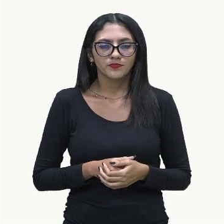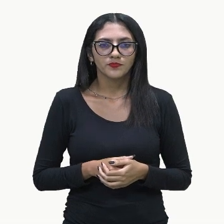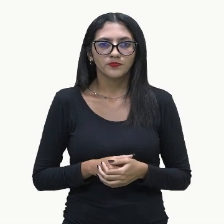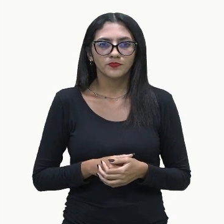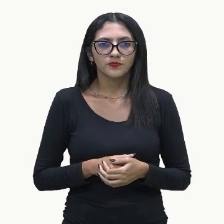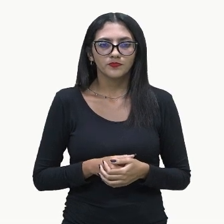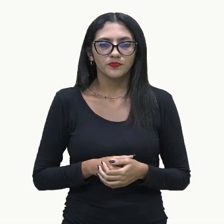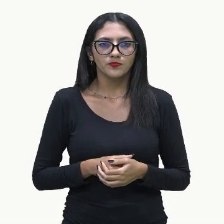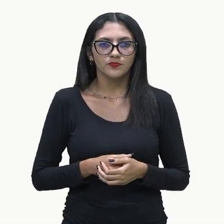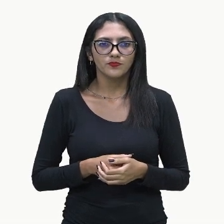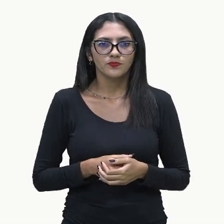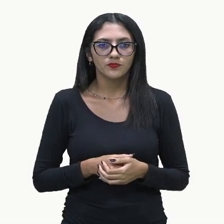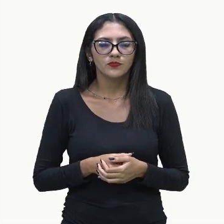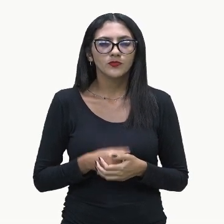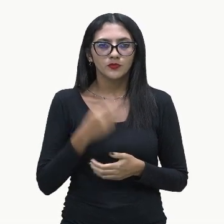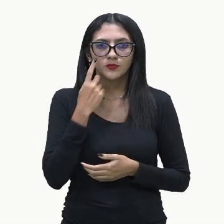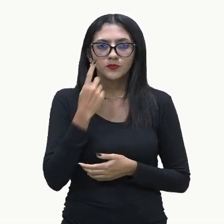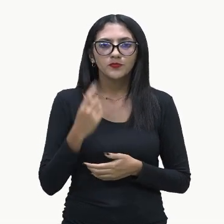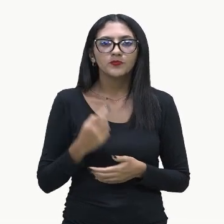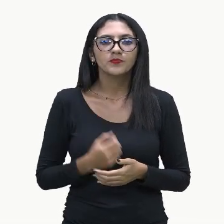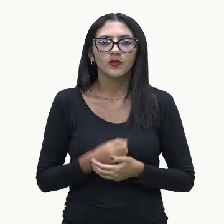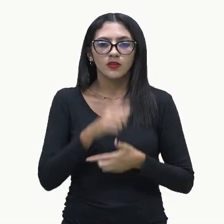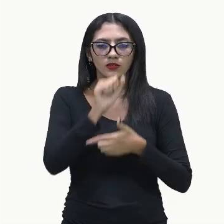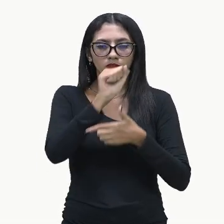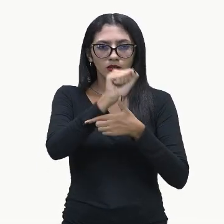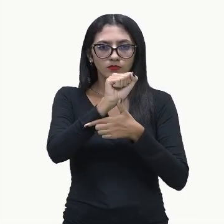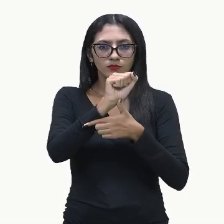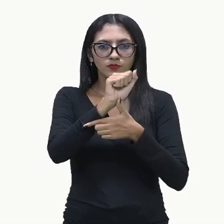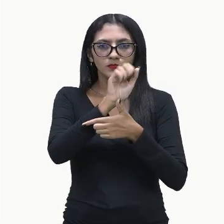Nosso triângulo retângulo ABC.